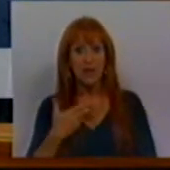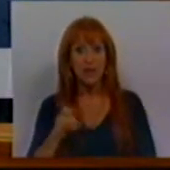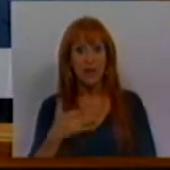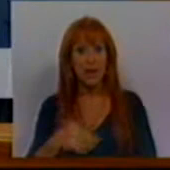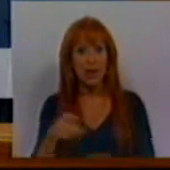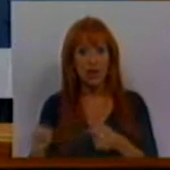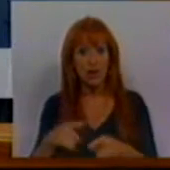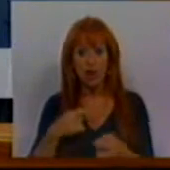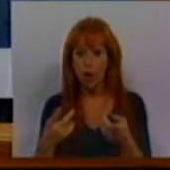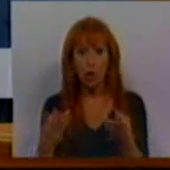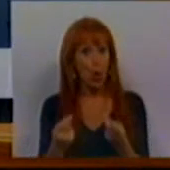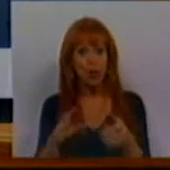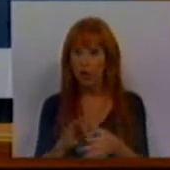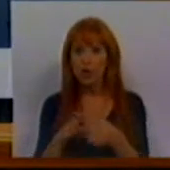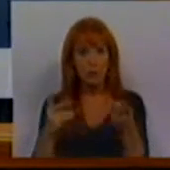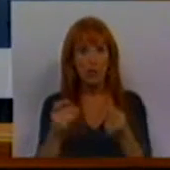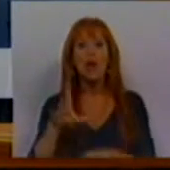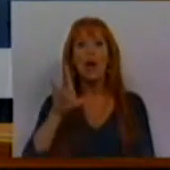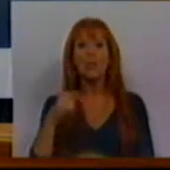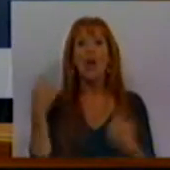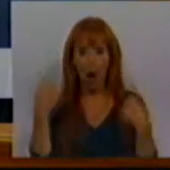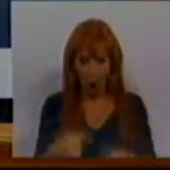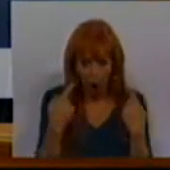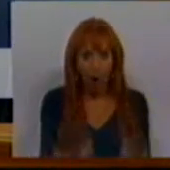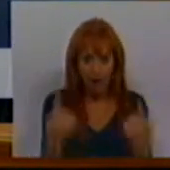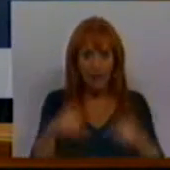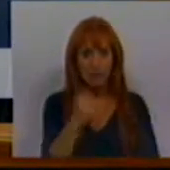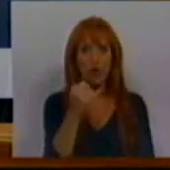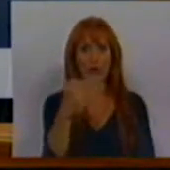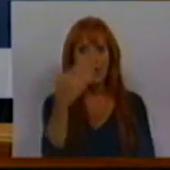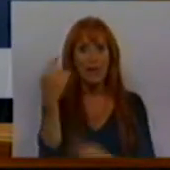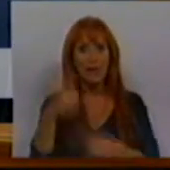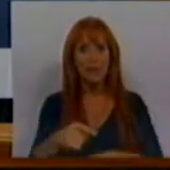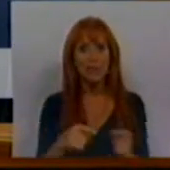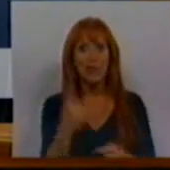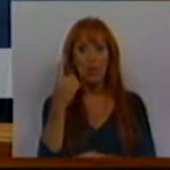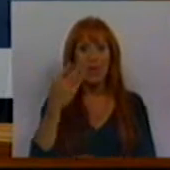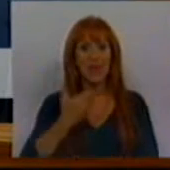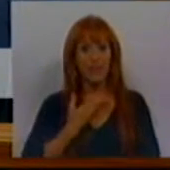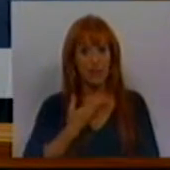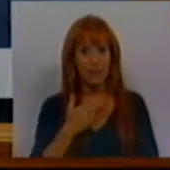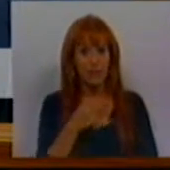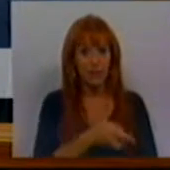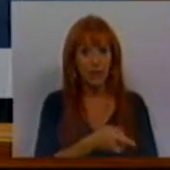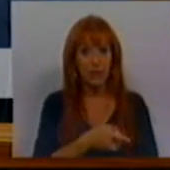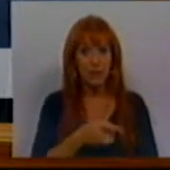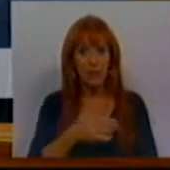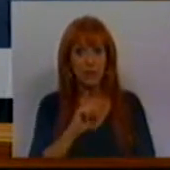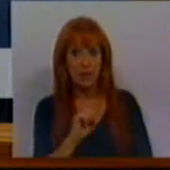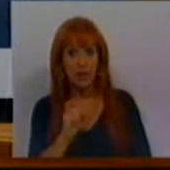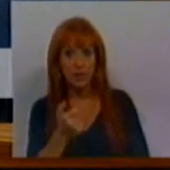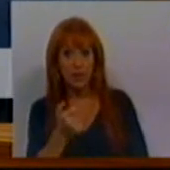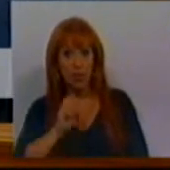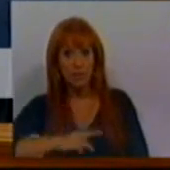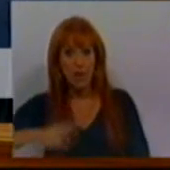não tínhamos contas consolidadas em Lisboa, agora já temos. Obrigado, e, portanto, em 2007 tínhamos uma dívida de